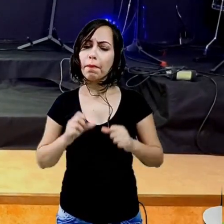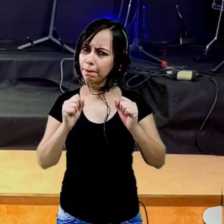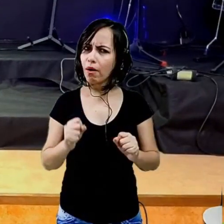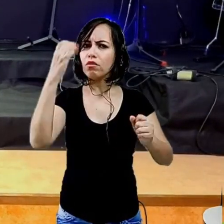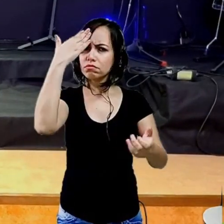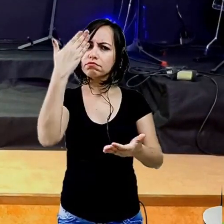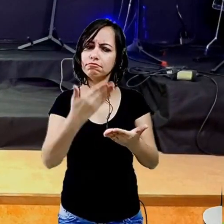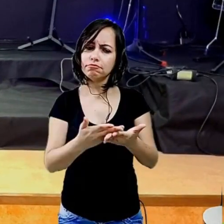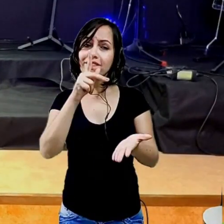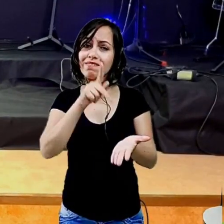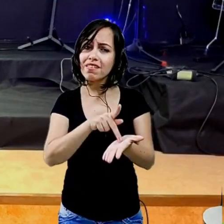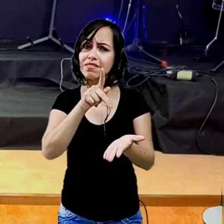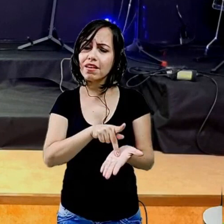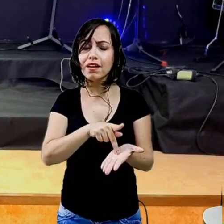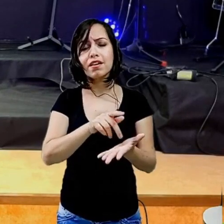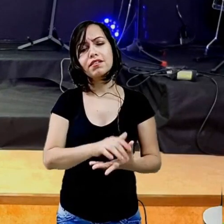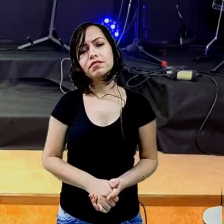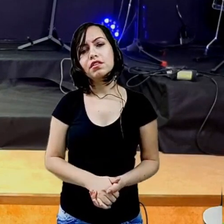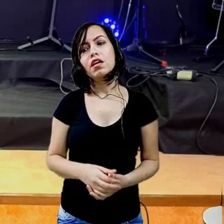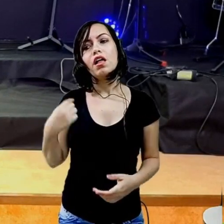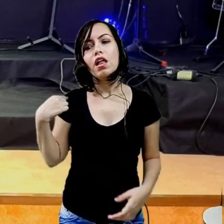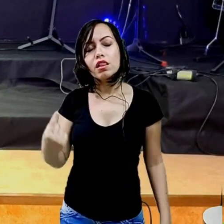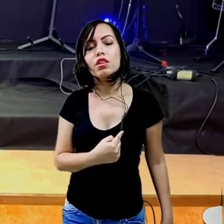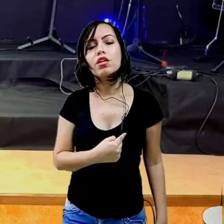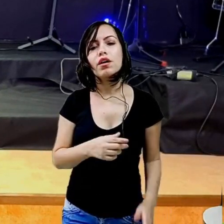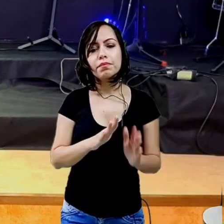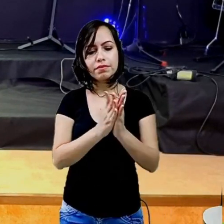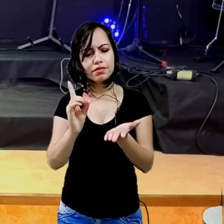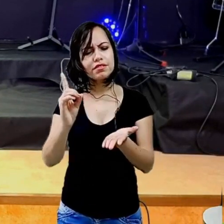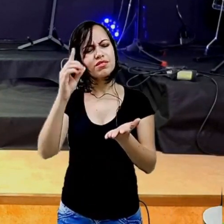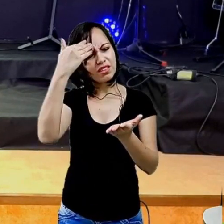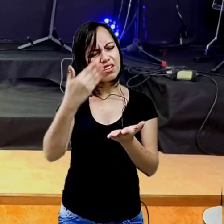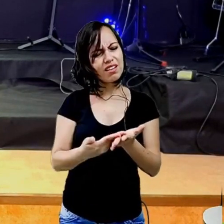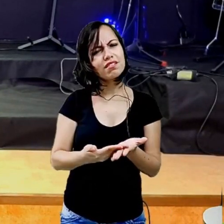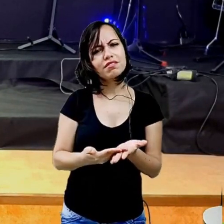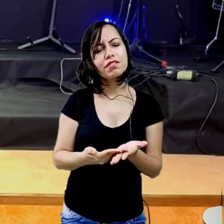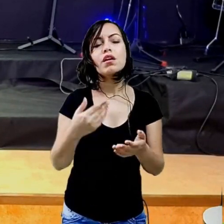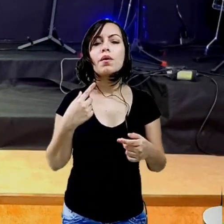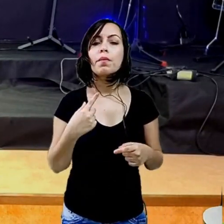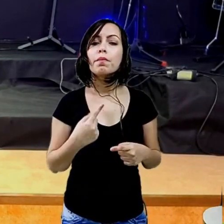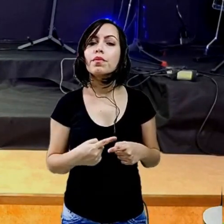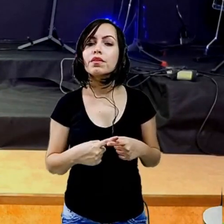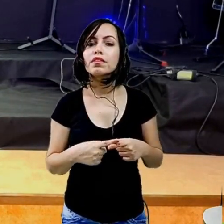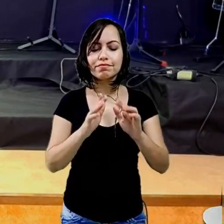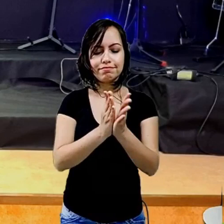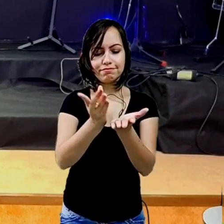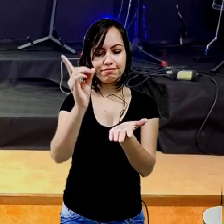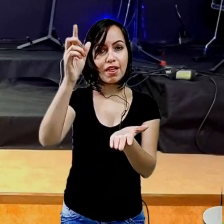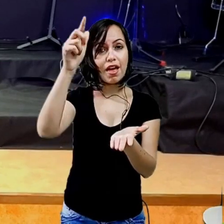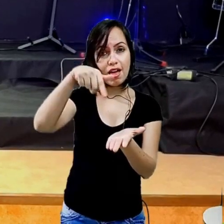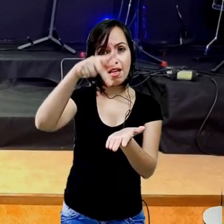de credibilidade, é digna de nós crer e confiar, porque ela é a